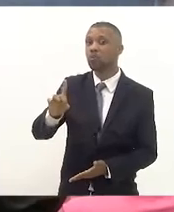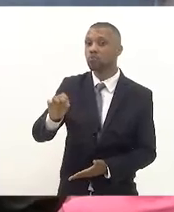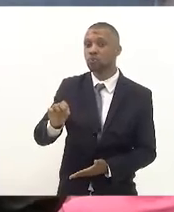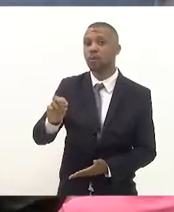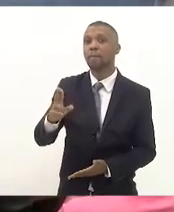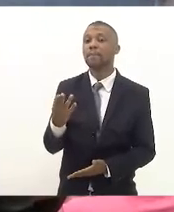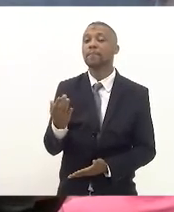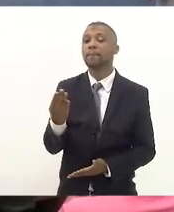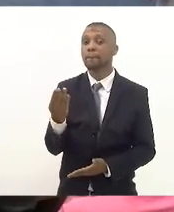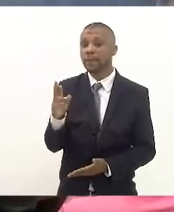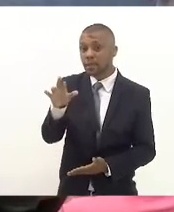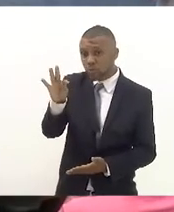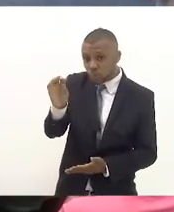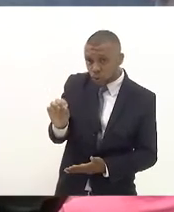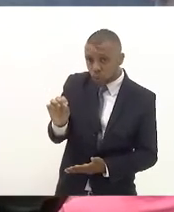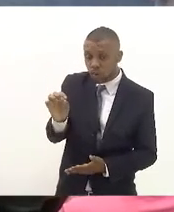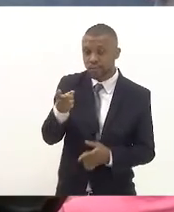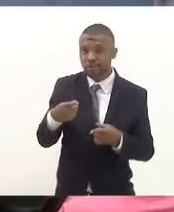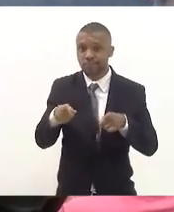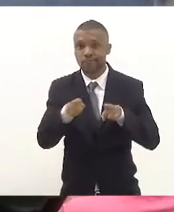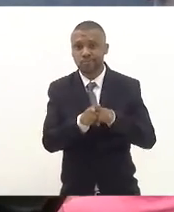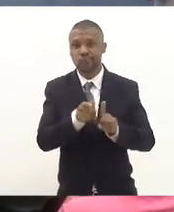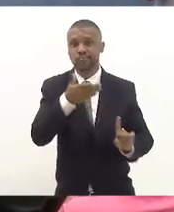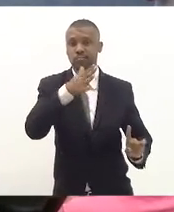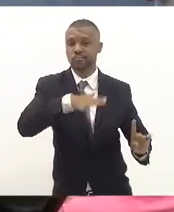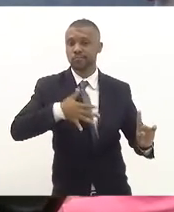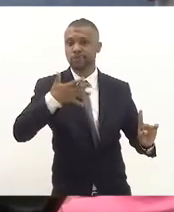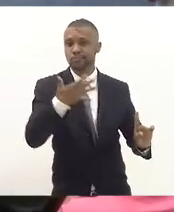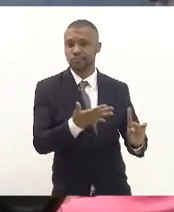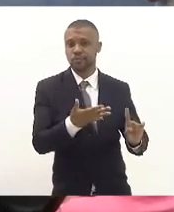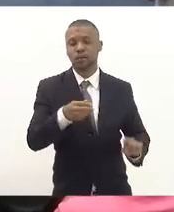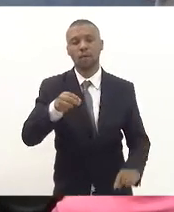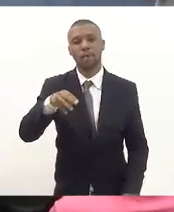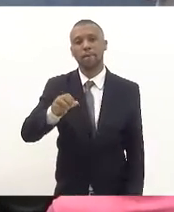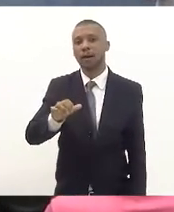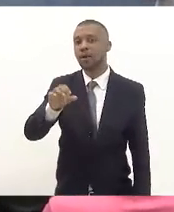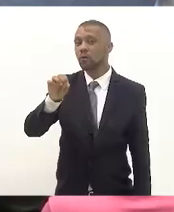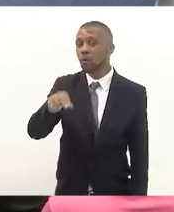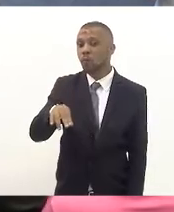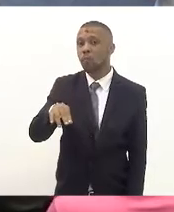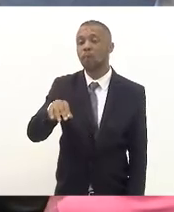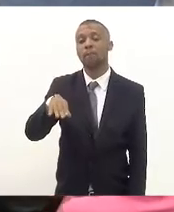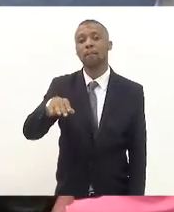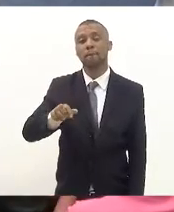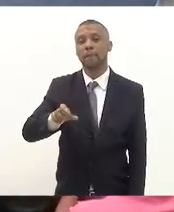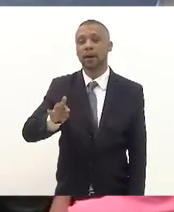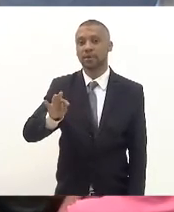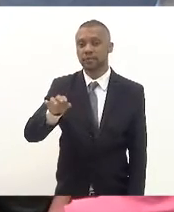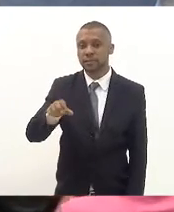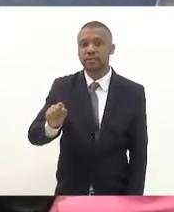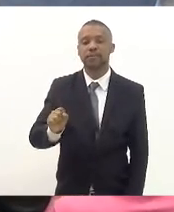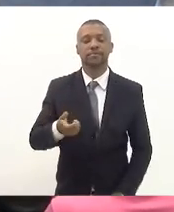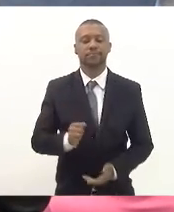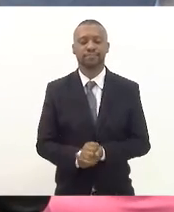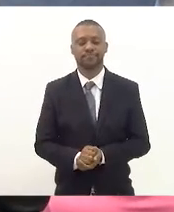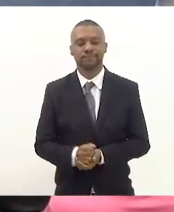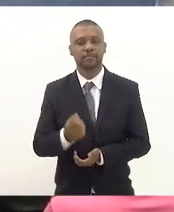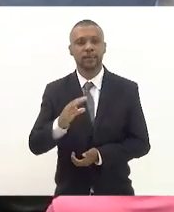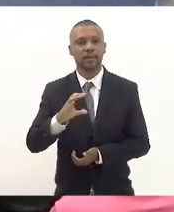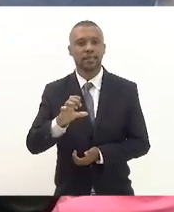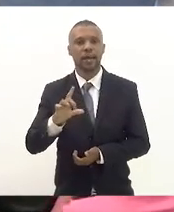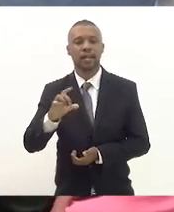braço direito do Celso do Alba o nosso Marquinhos Maicon Martins Dra Célia